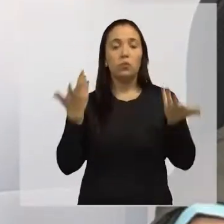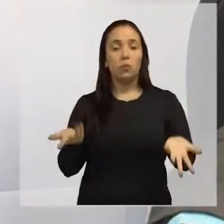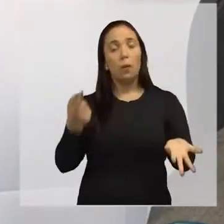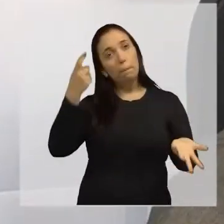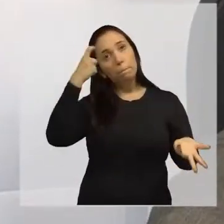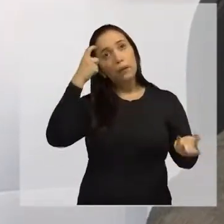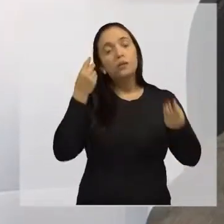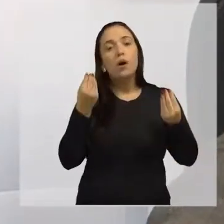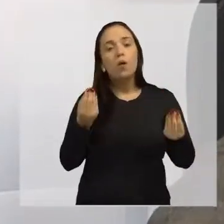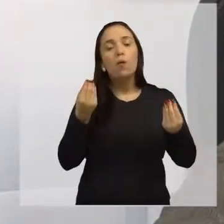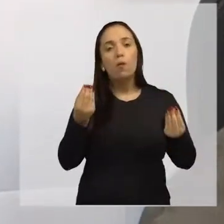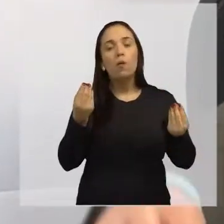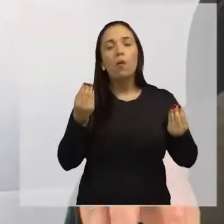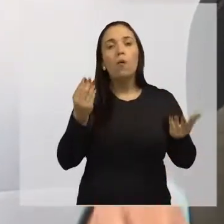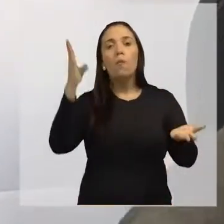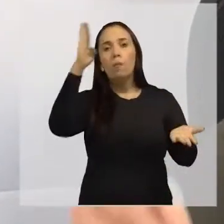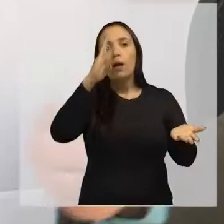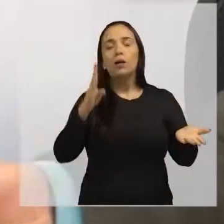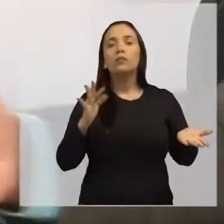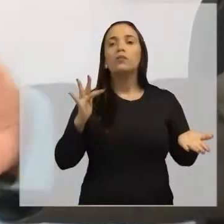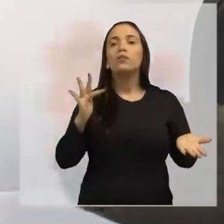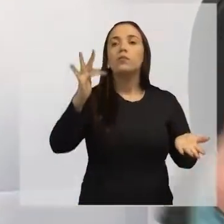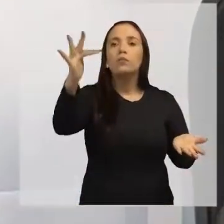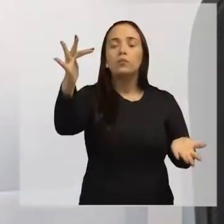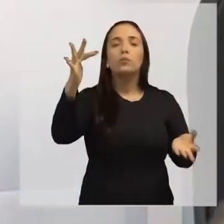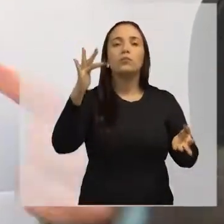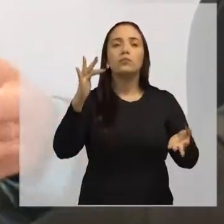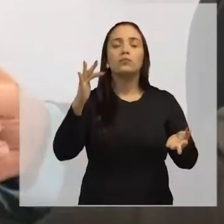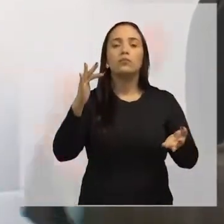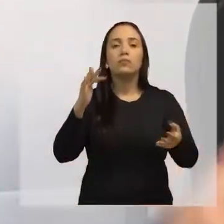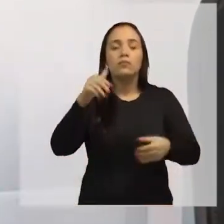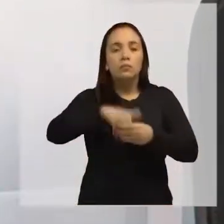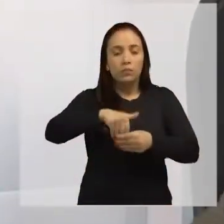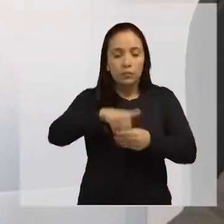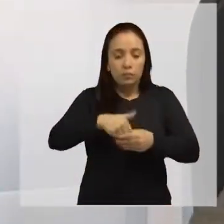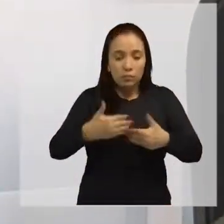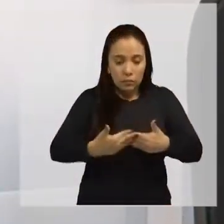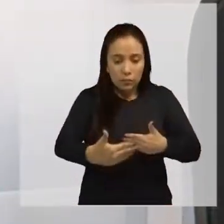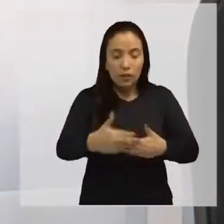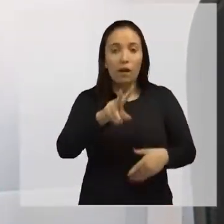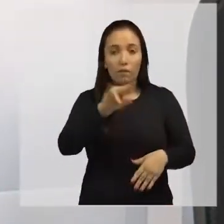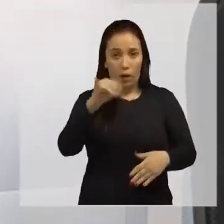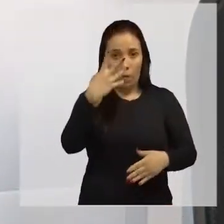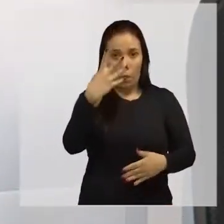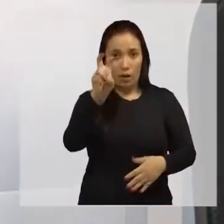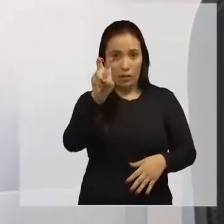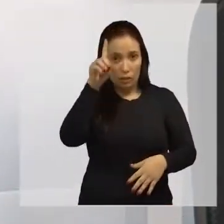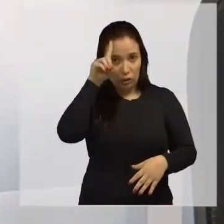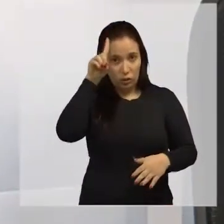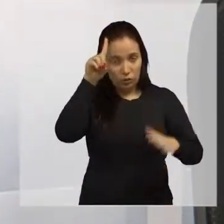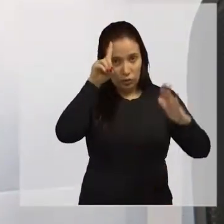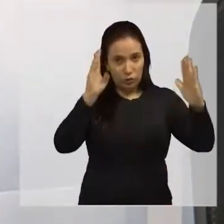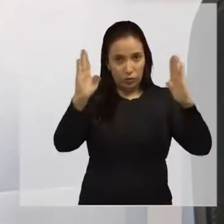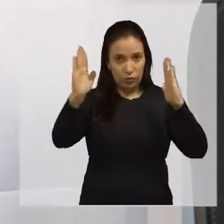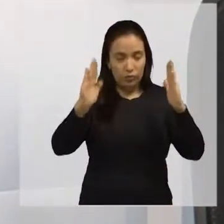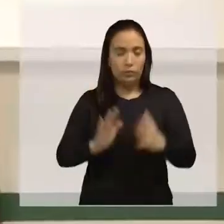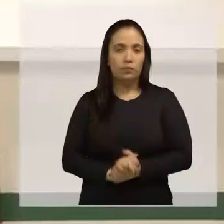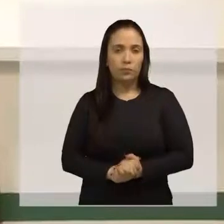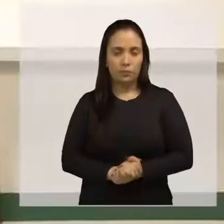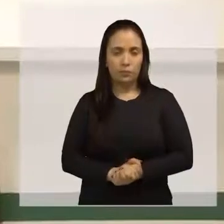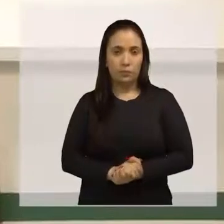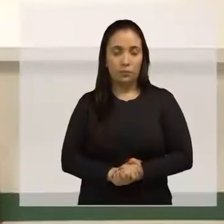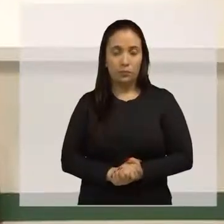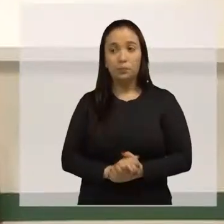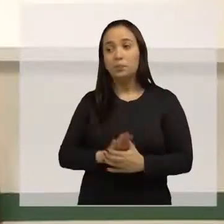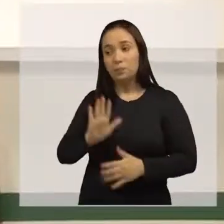vão reagir os brasileiros durante o período eleitoral, que é curto, 45 dias, né? Já vamos fazer um paralelo aqui, o seguinte, a